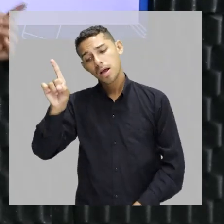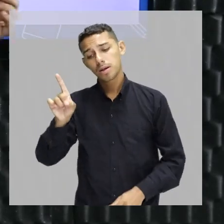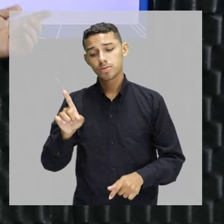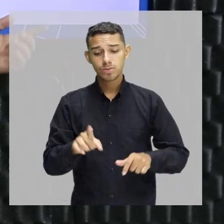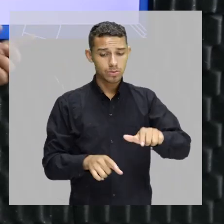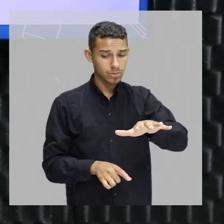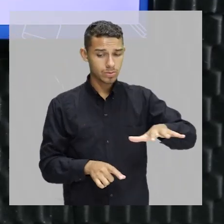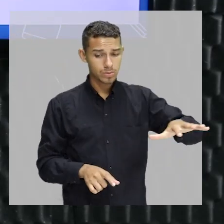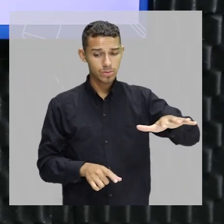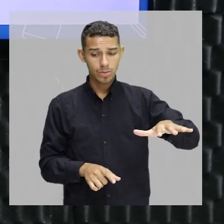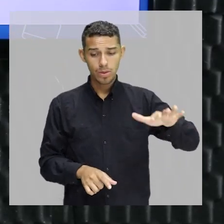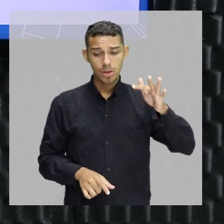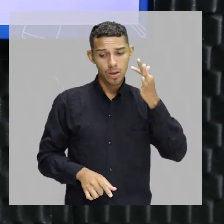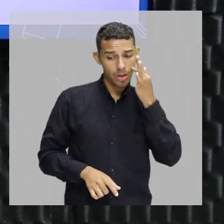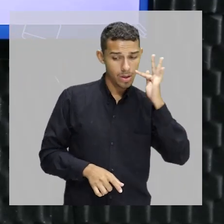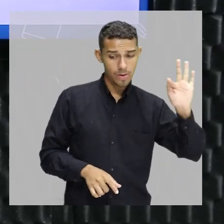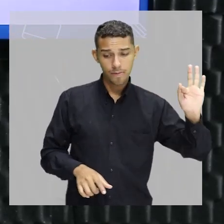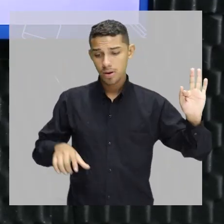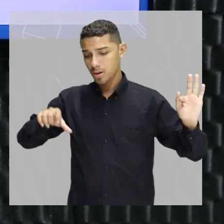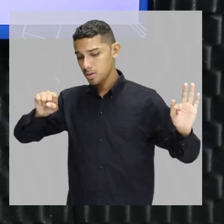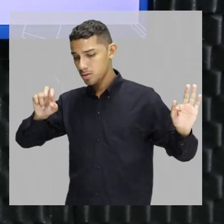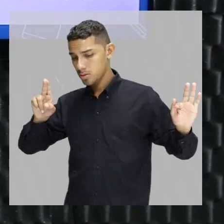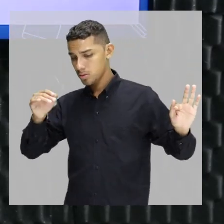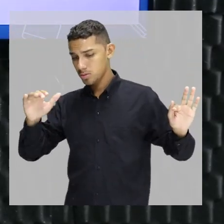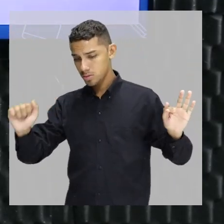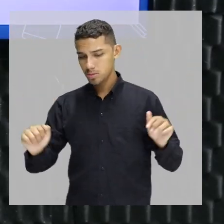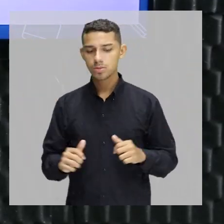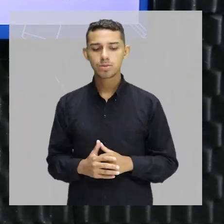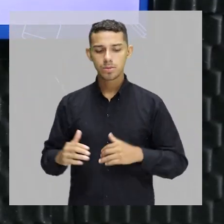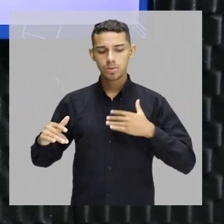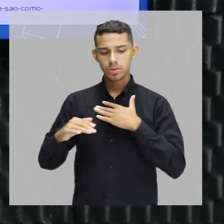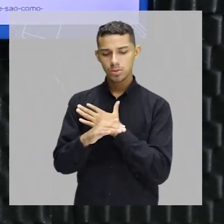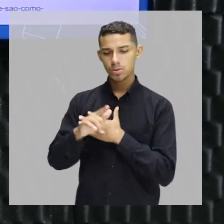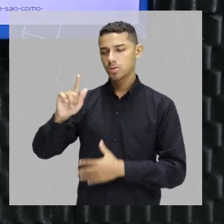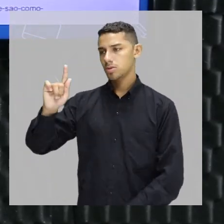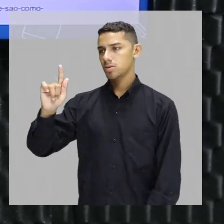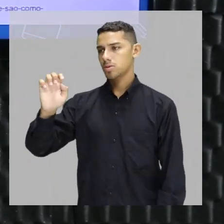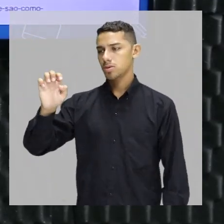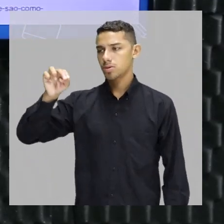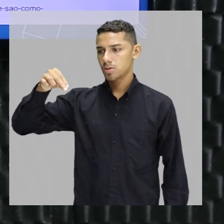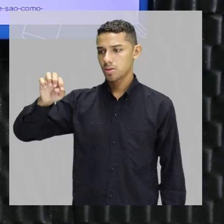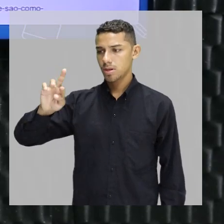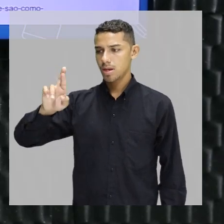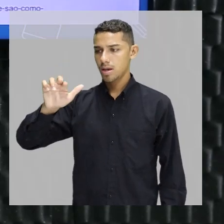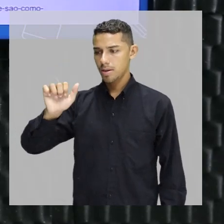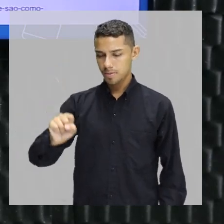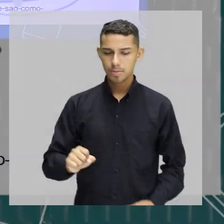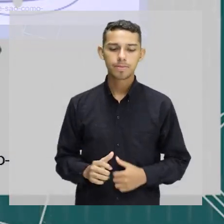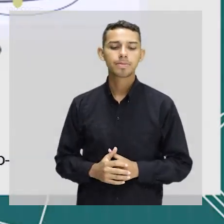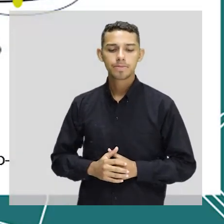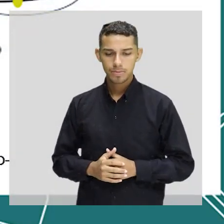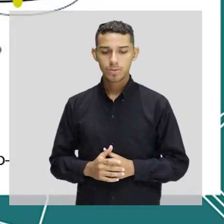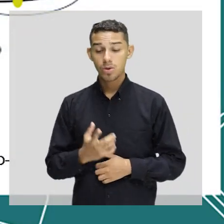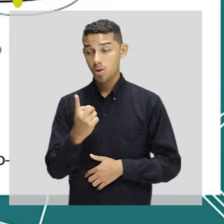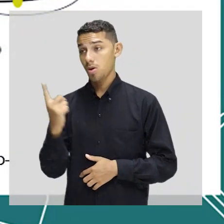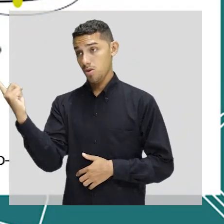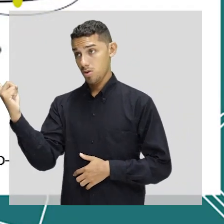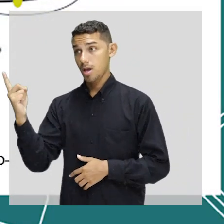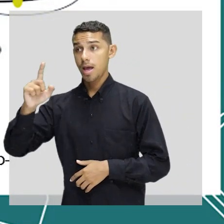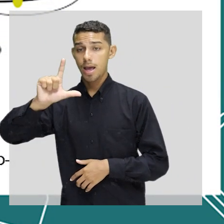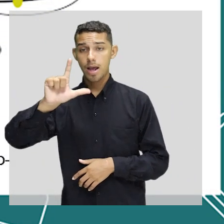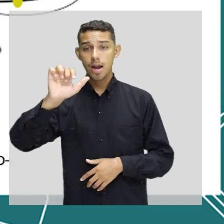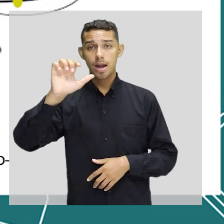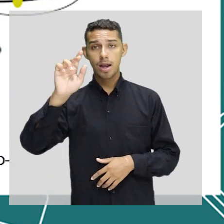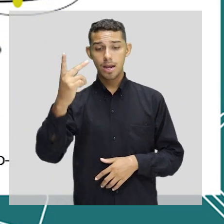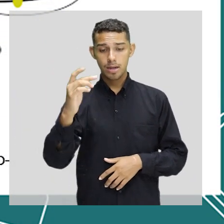fronteira franco-suíça, né? França e Suíça, lá na cidade de Genebra. Tá ok? Então, esse aqui é o tamanho do LHC,